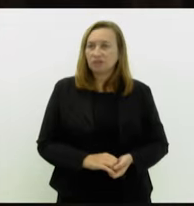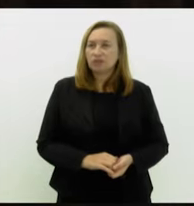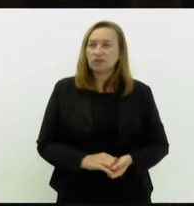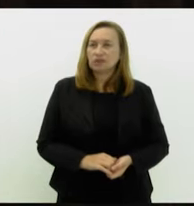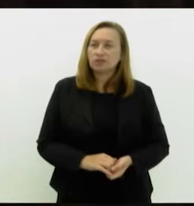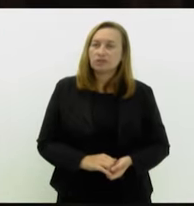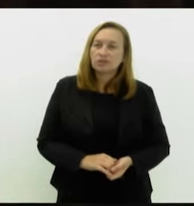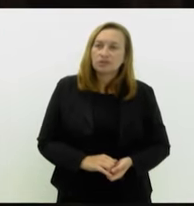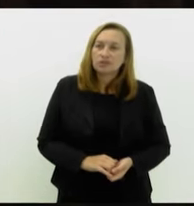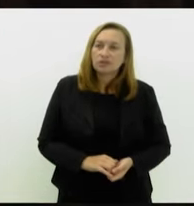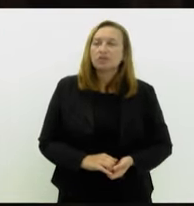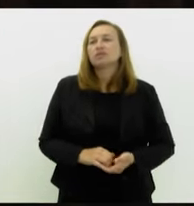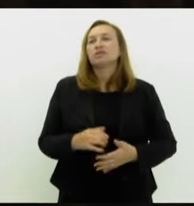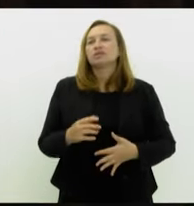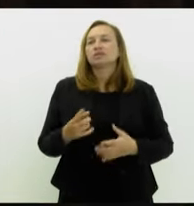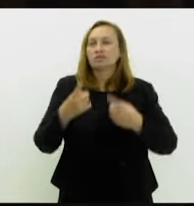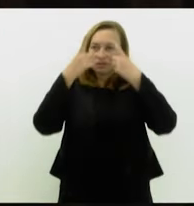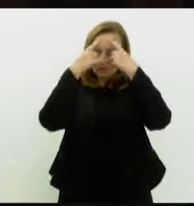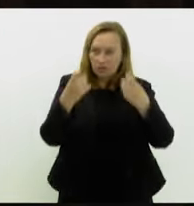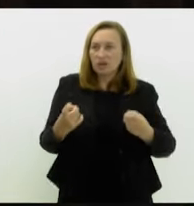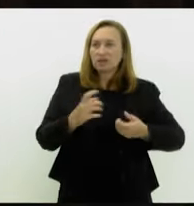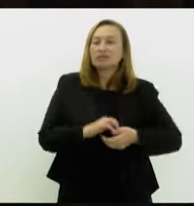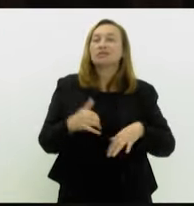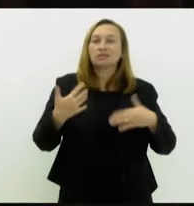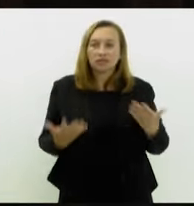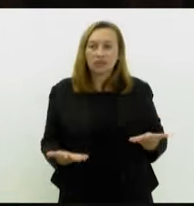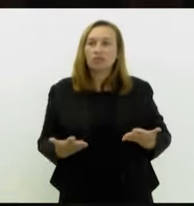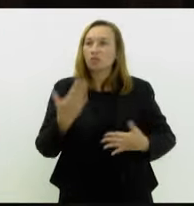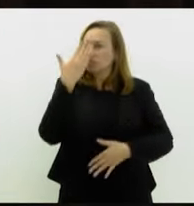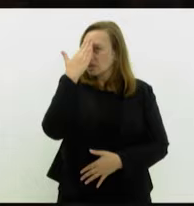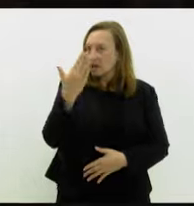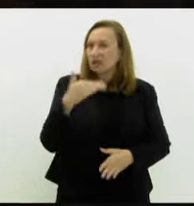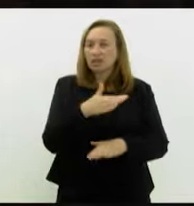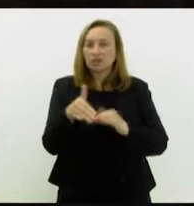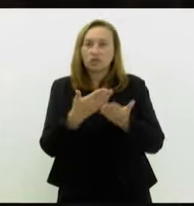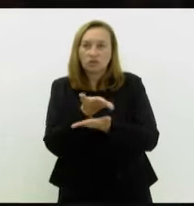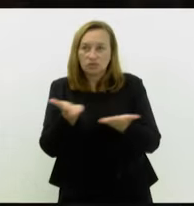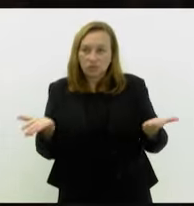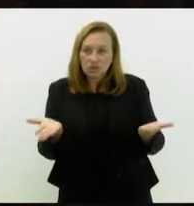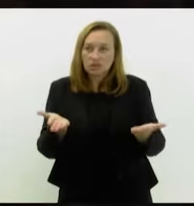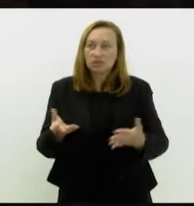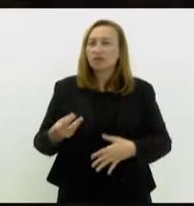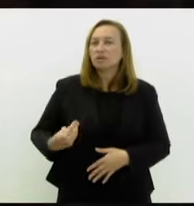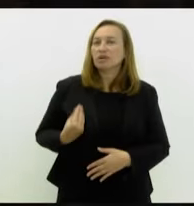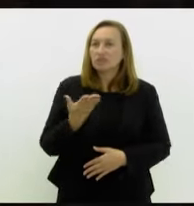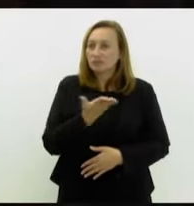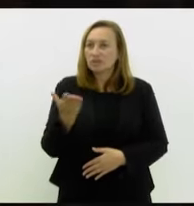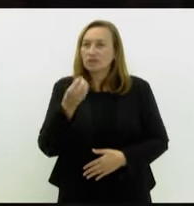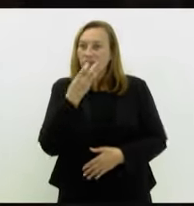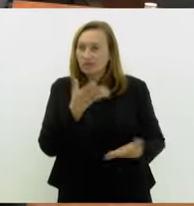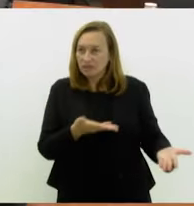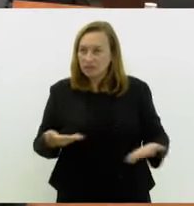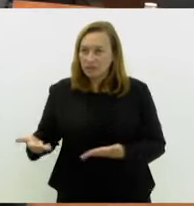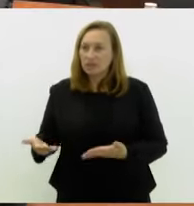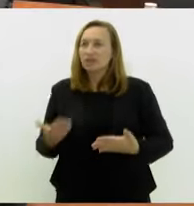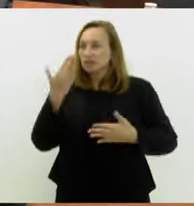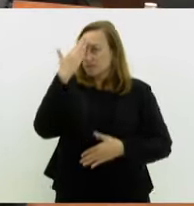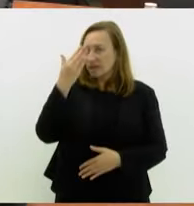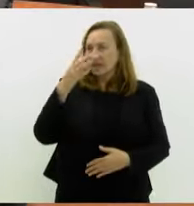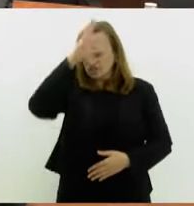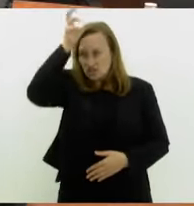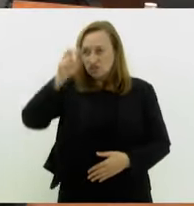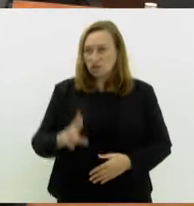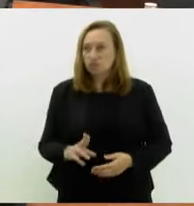situação extremamente de violência então muito obrigada a todas muito obrigada pela presença de vocês bem-vindas obrigada ti